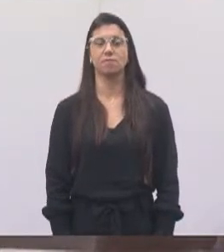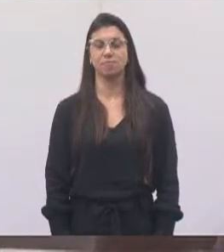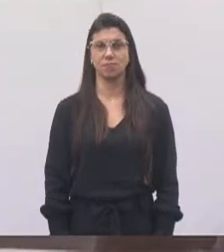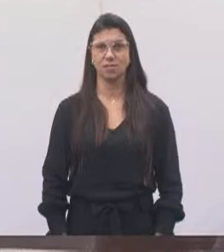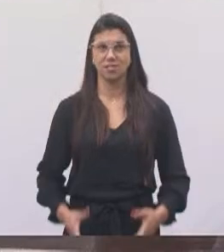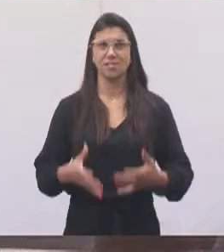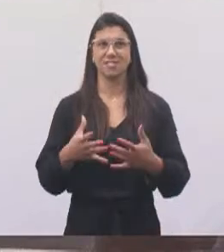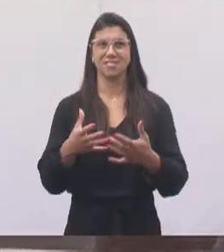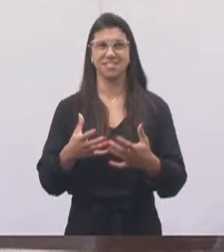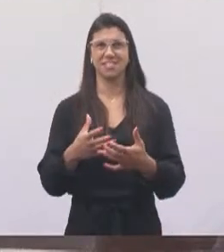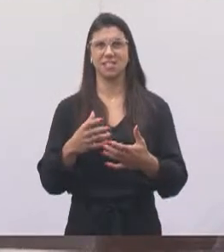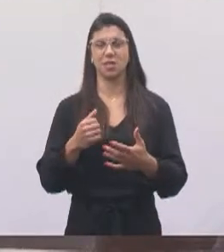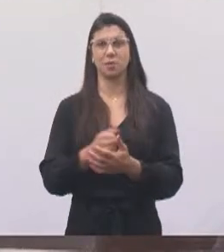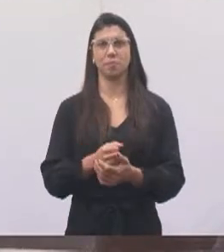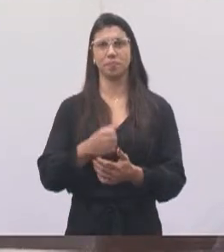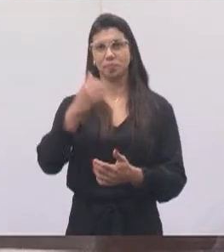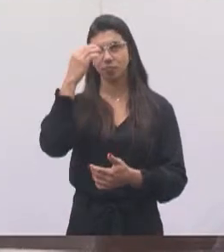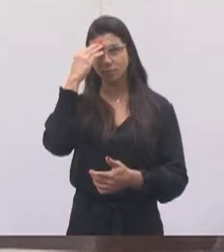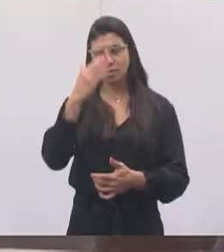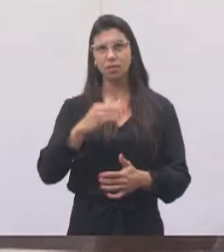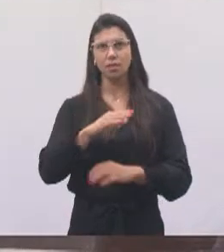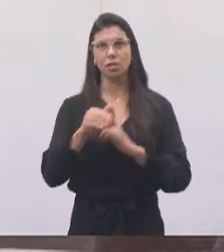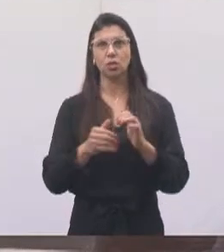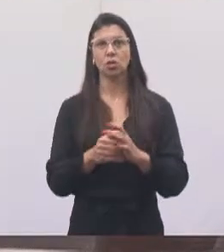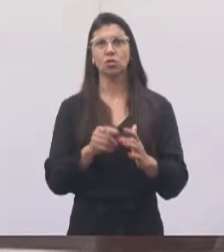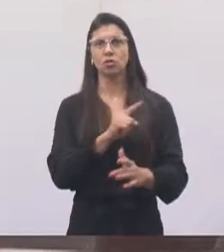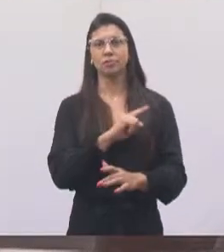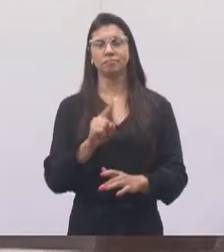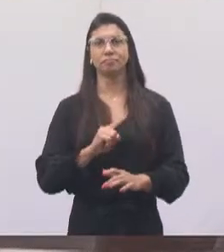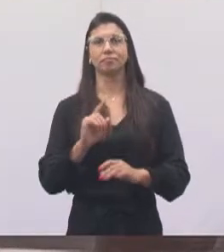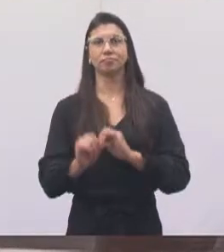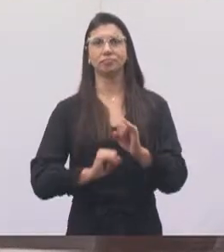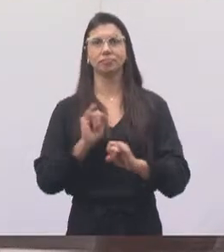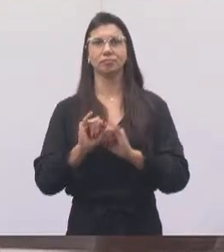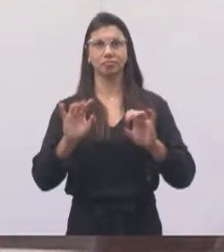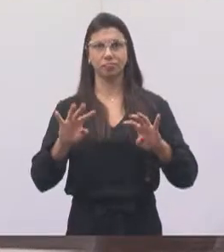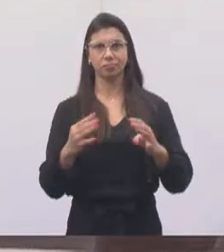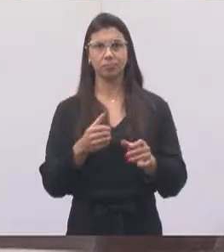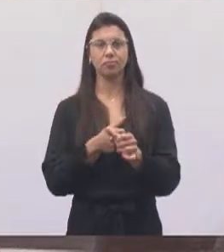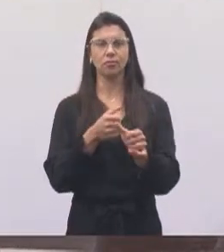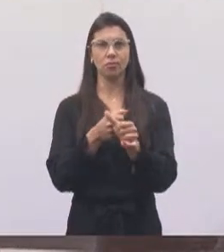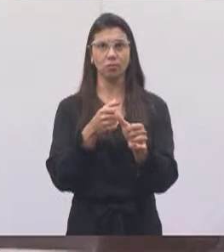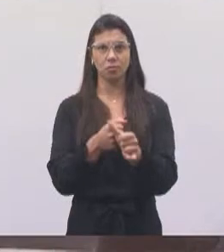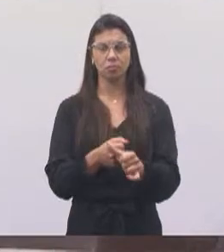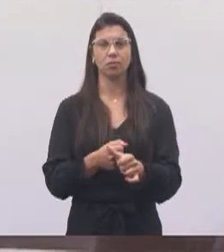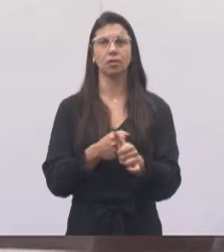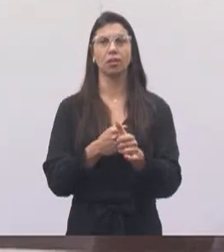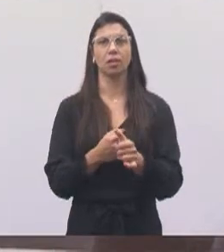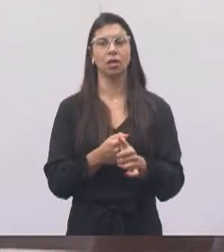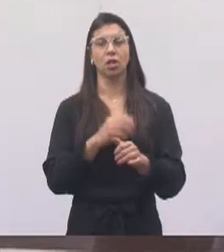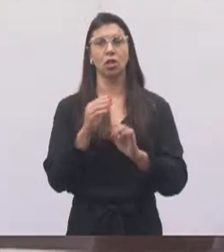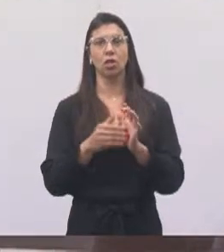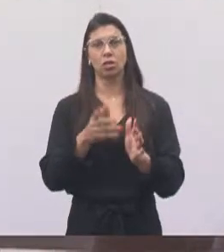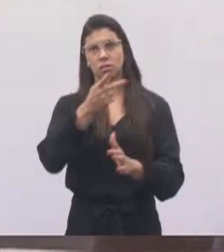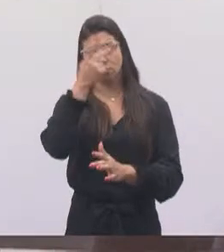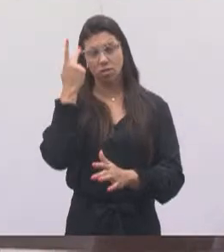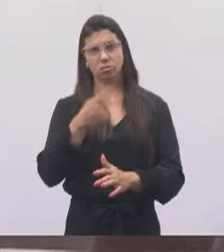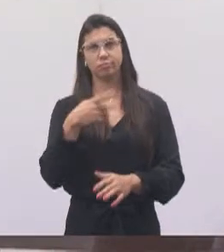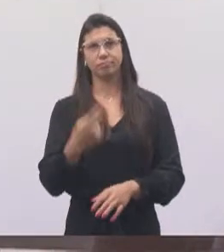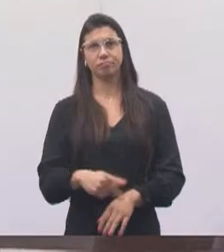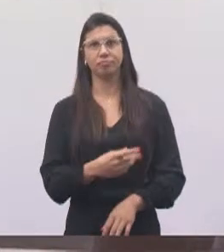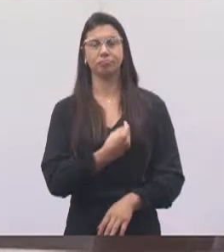Quero cumprimentar a todos que nos acompanham, os presentes aqui, dizer que a liberdade